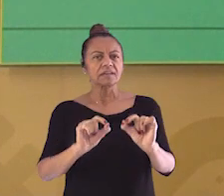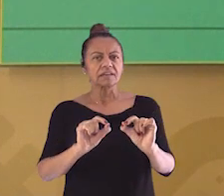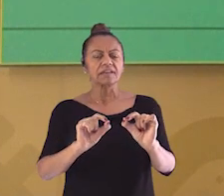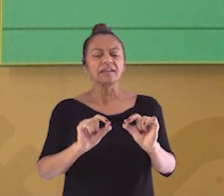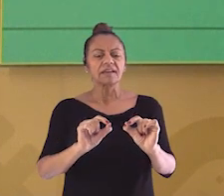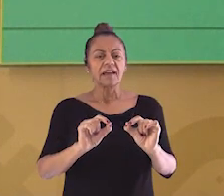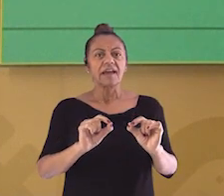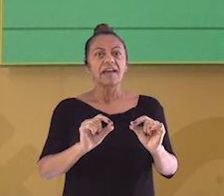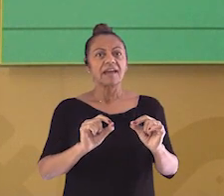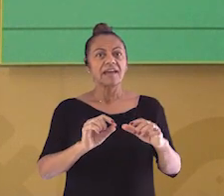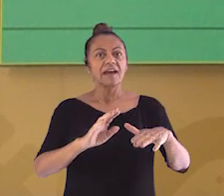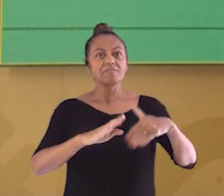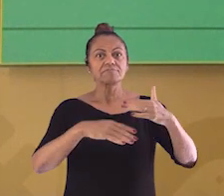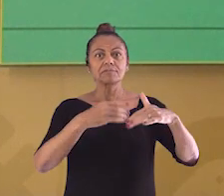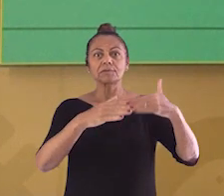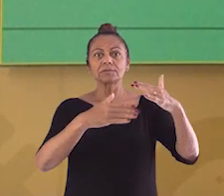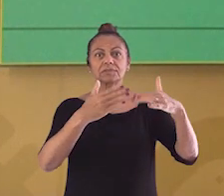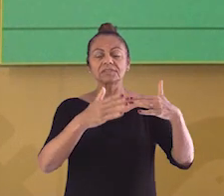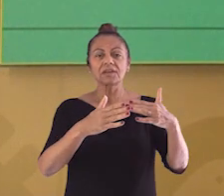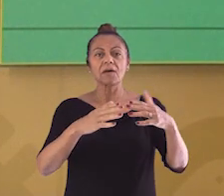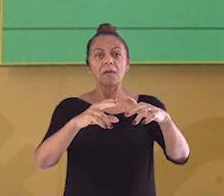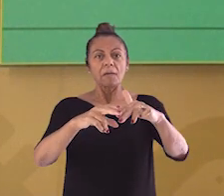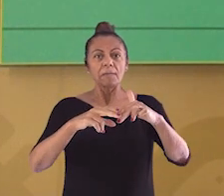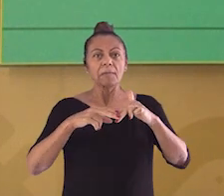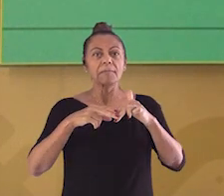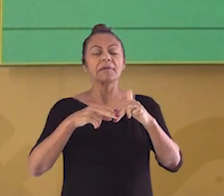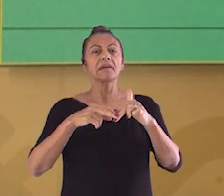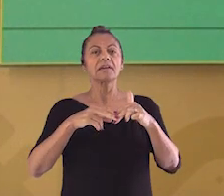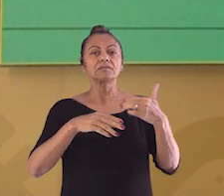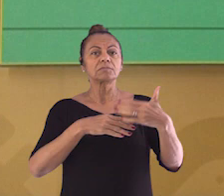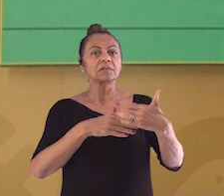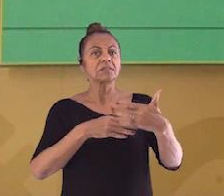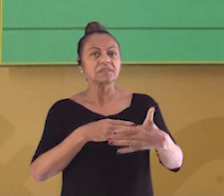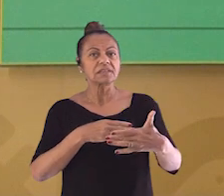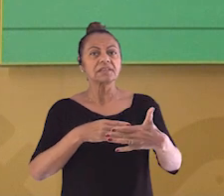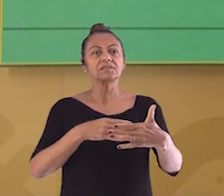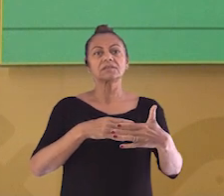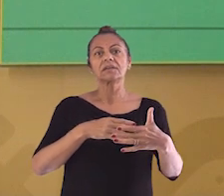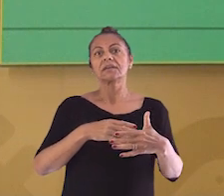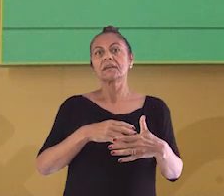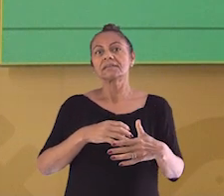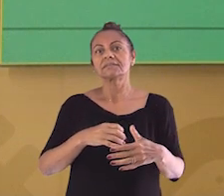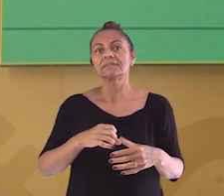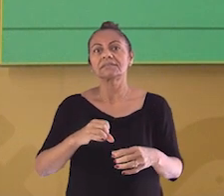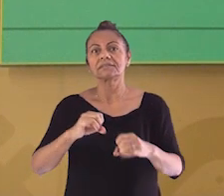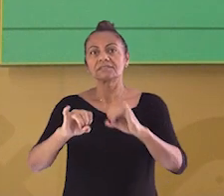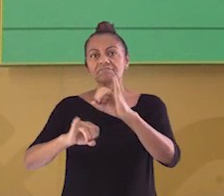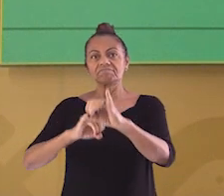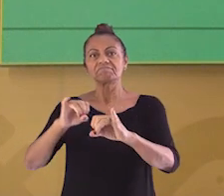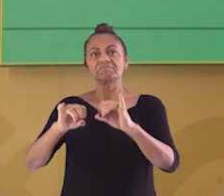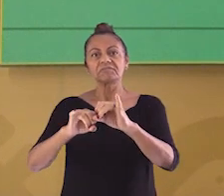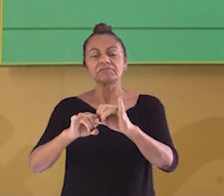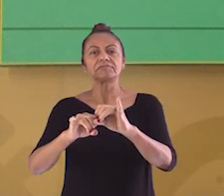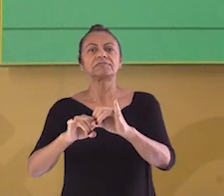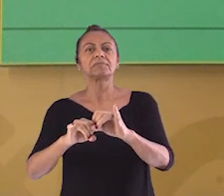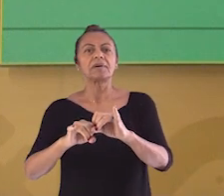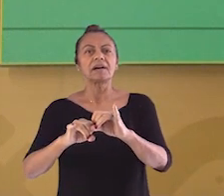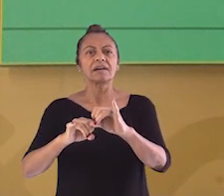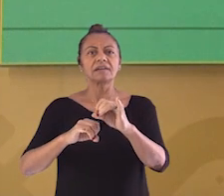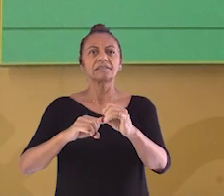de produção por meio de processos informatizados. E aí, o que vocês acham dessa